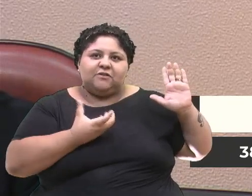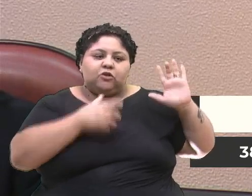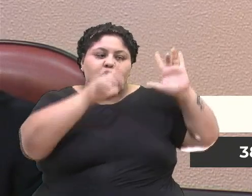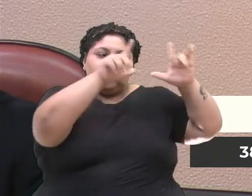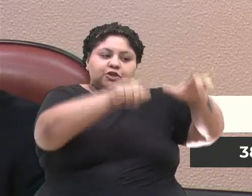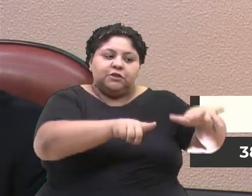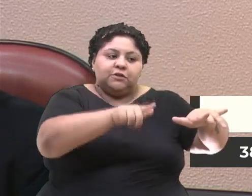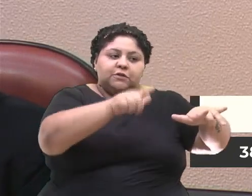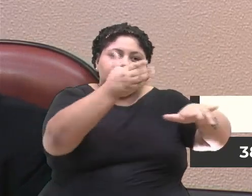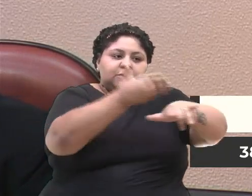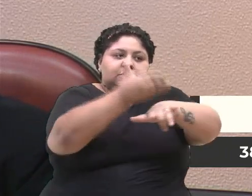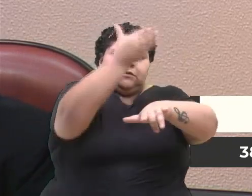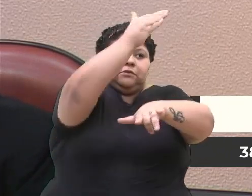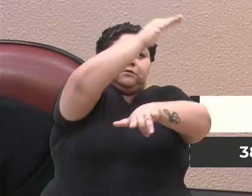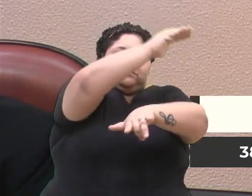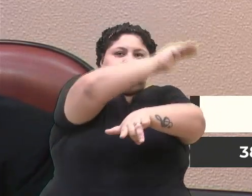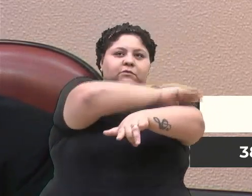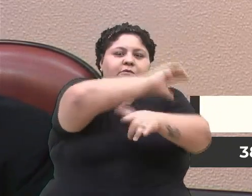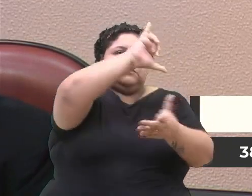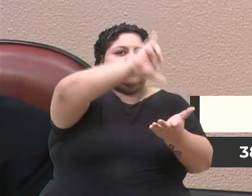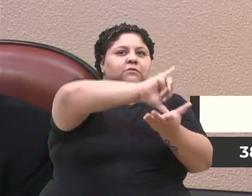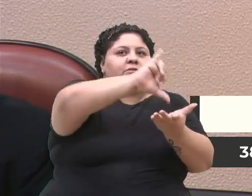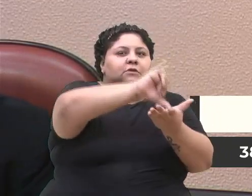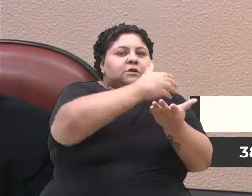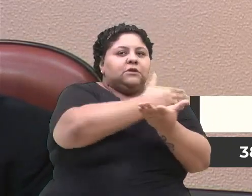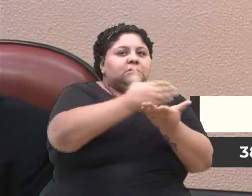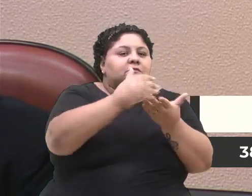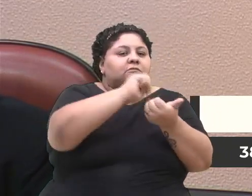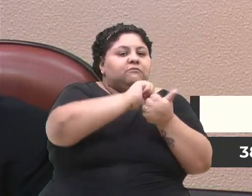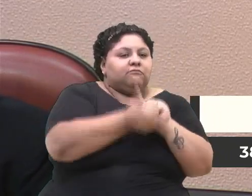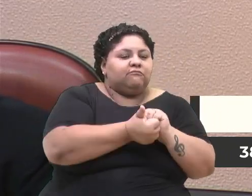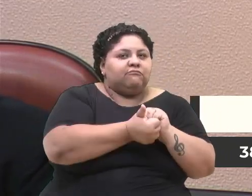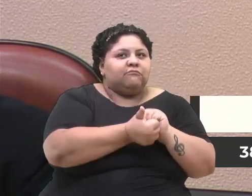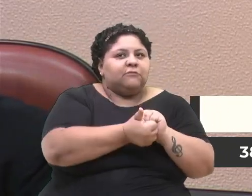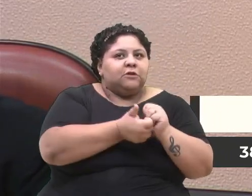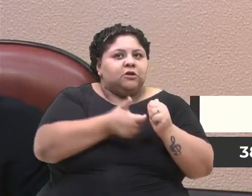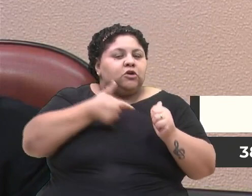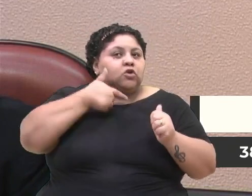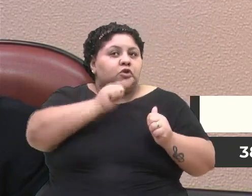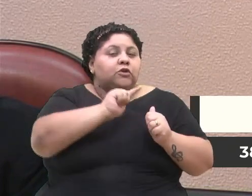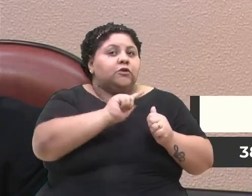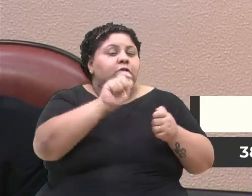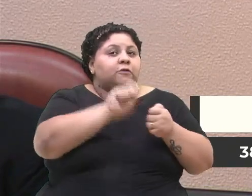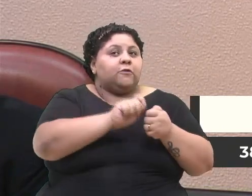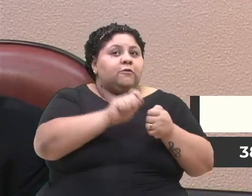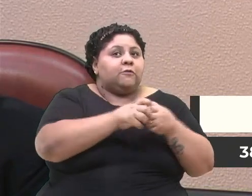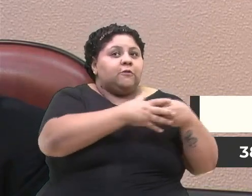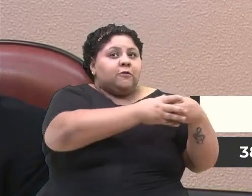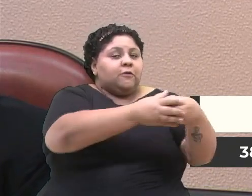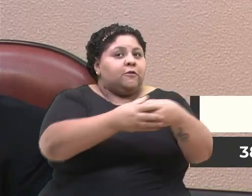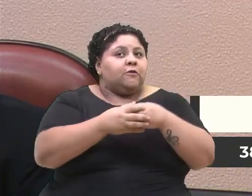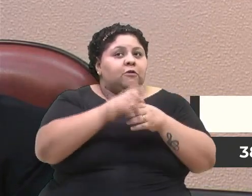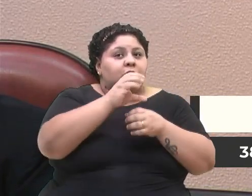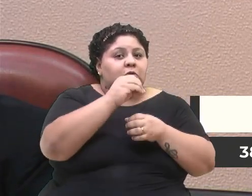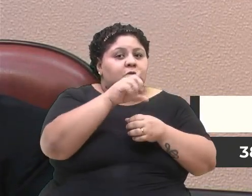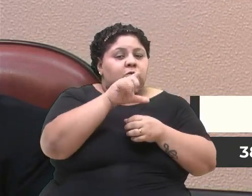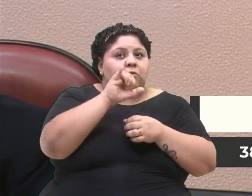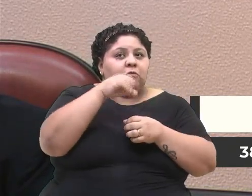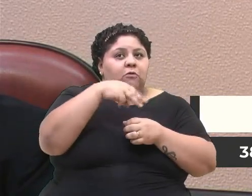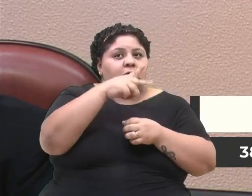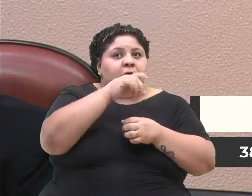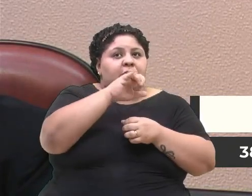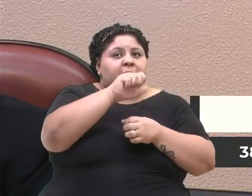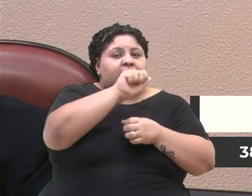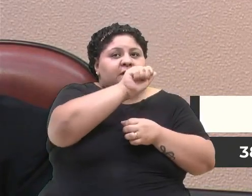ginásio Centro de Iniciação ao Esporte, com disputa realizada entre os times Olímpia